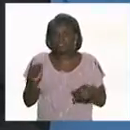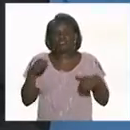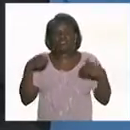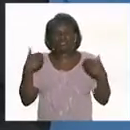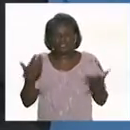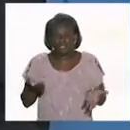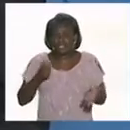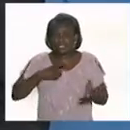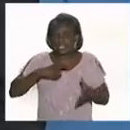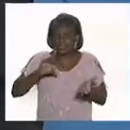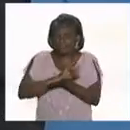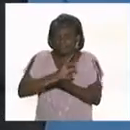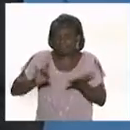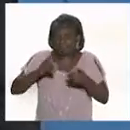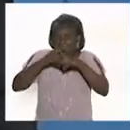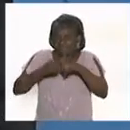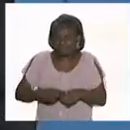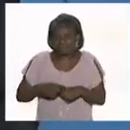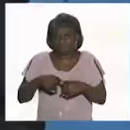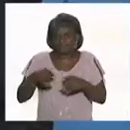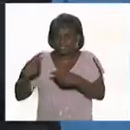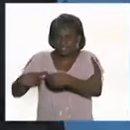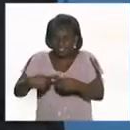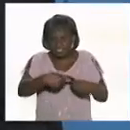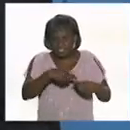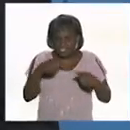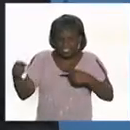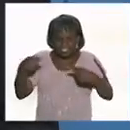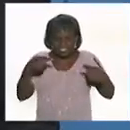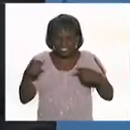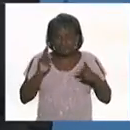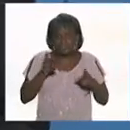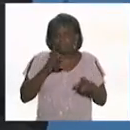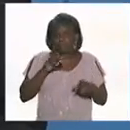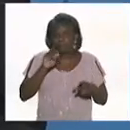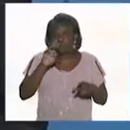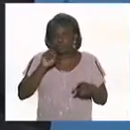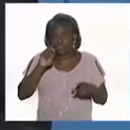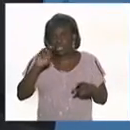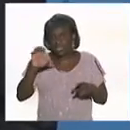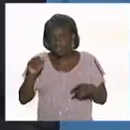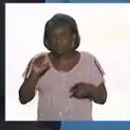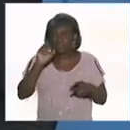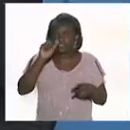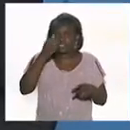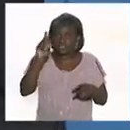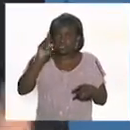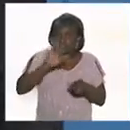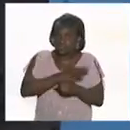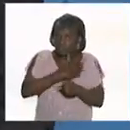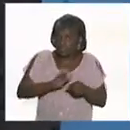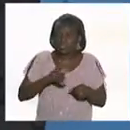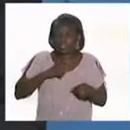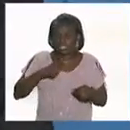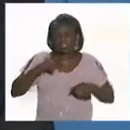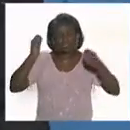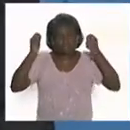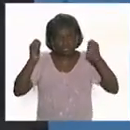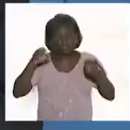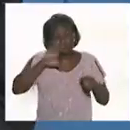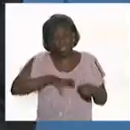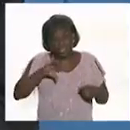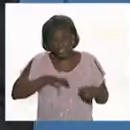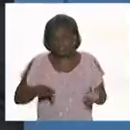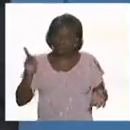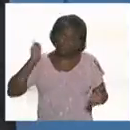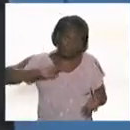E isso tinha uma rivalidade entre os bairros, porque mesmo em Bom Sucesso, São Cristóvão, tal, nesses bairros, você tinha e tem